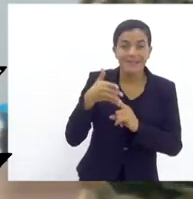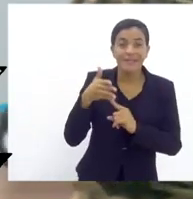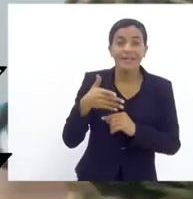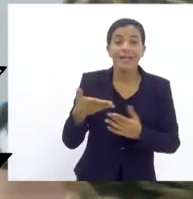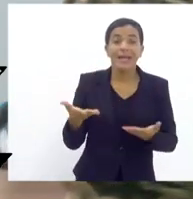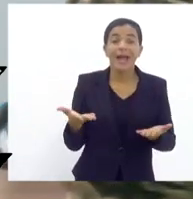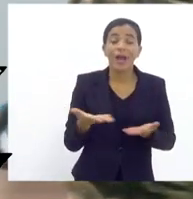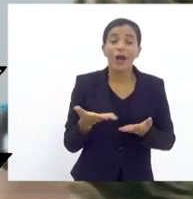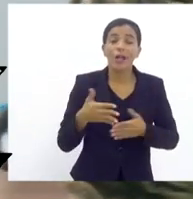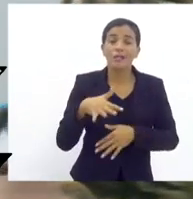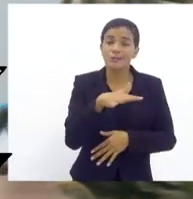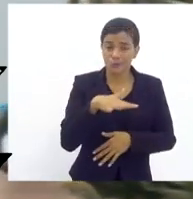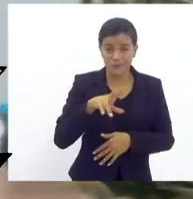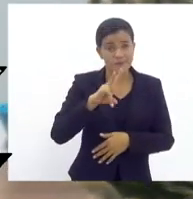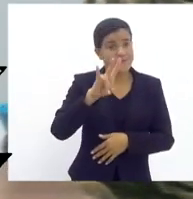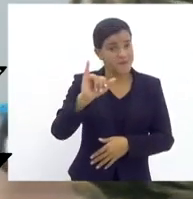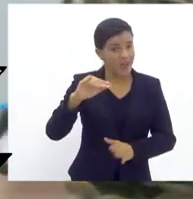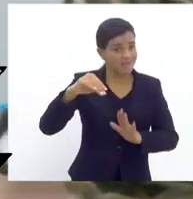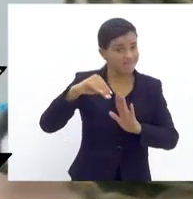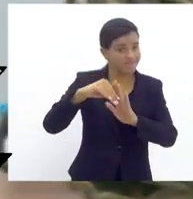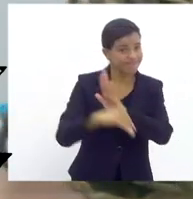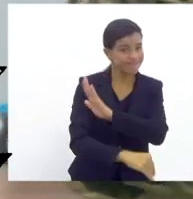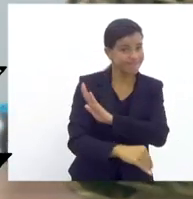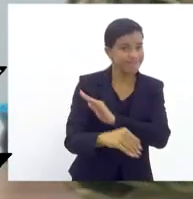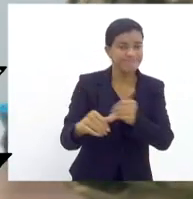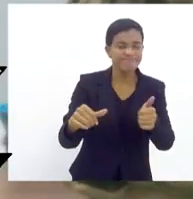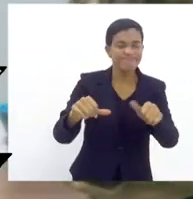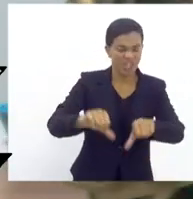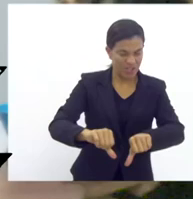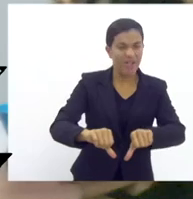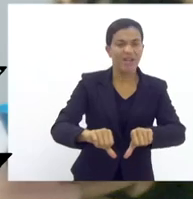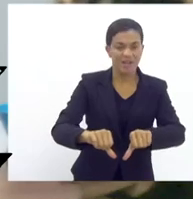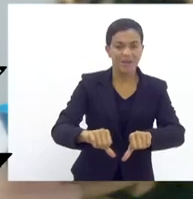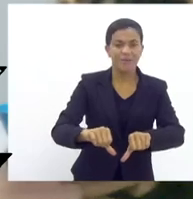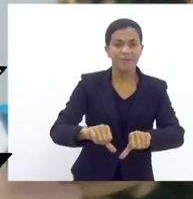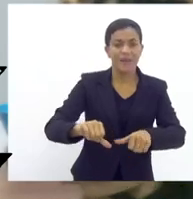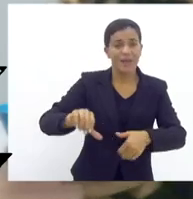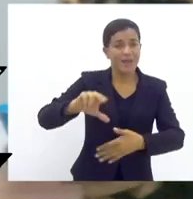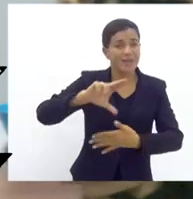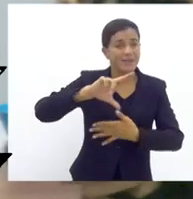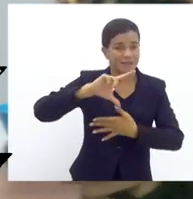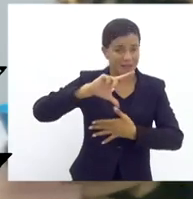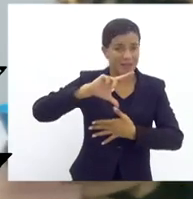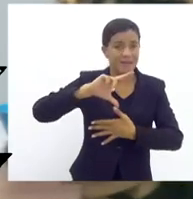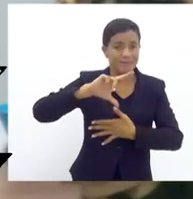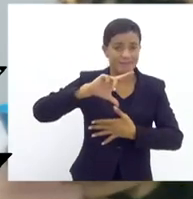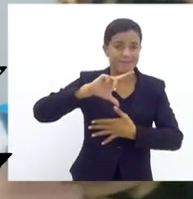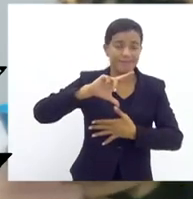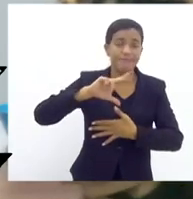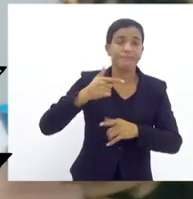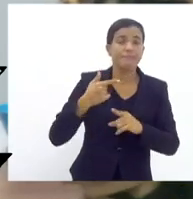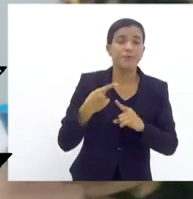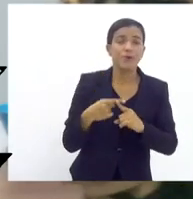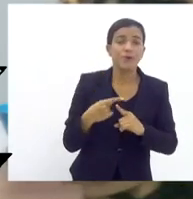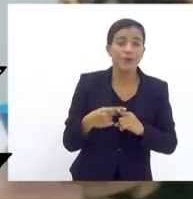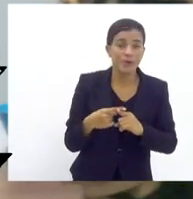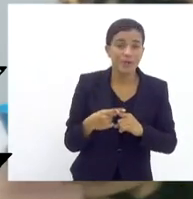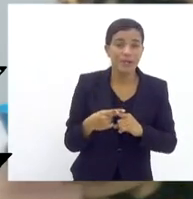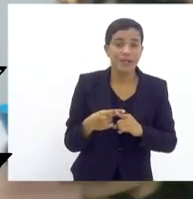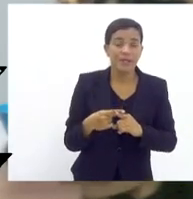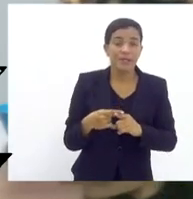situação Vai piorar vai piorar na América Latina né Porque